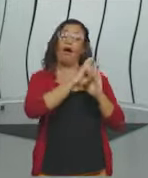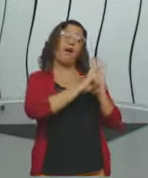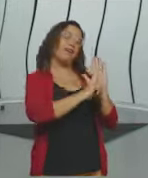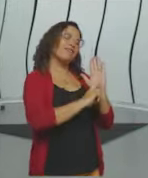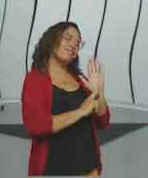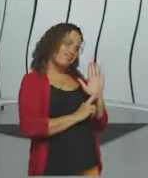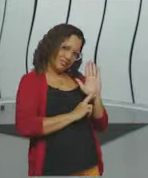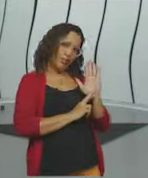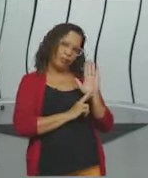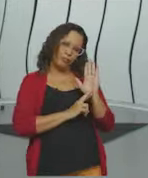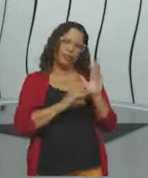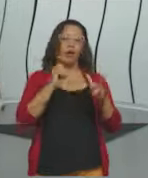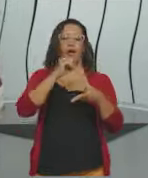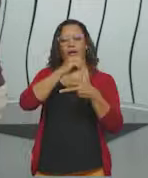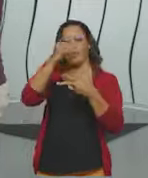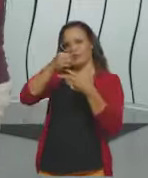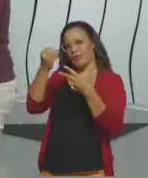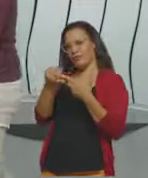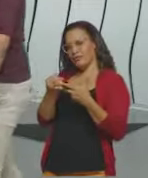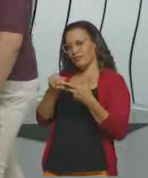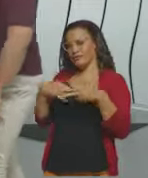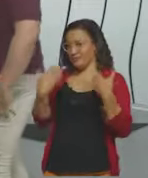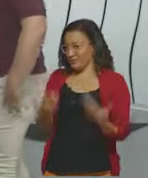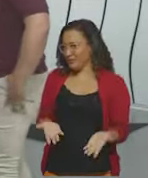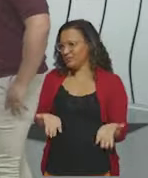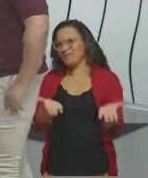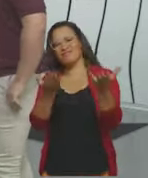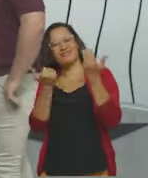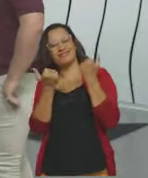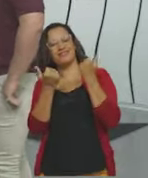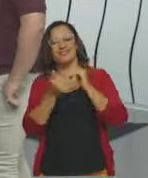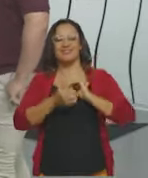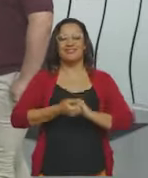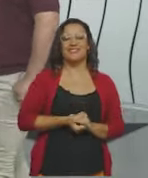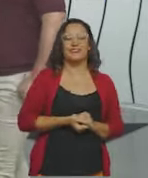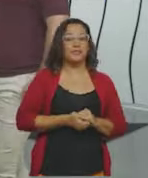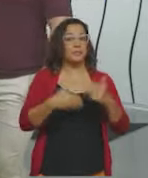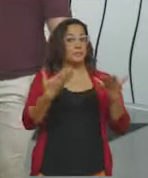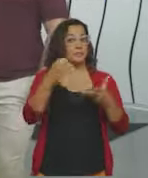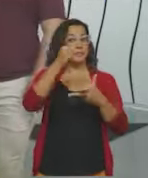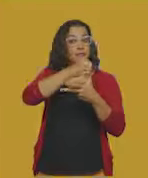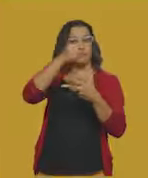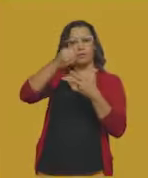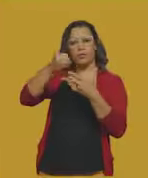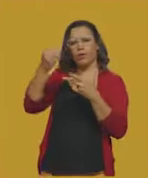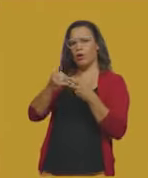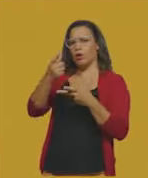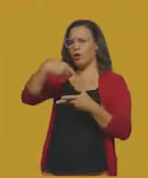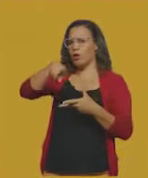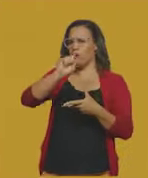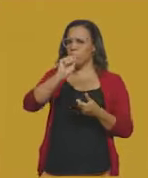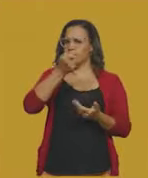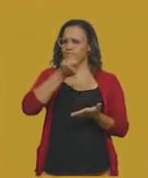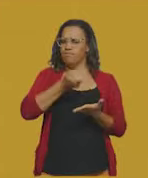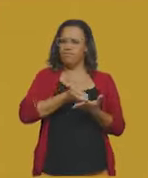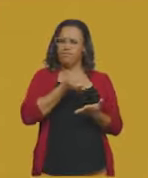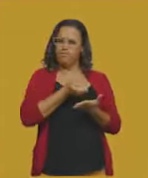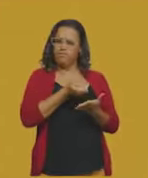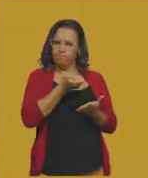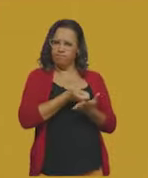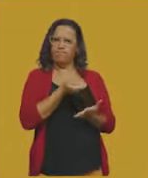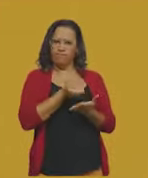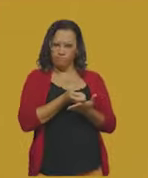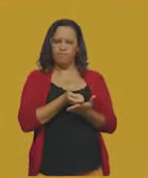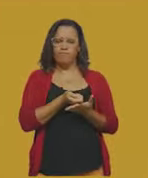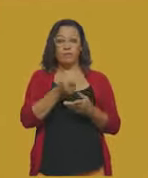redação do Enem. Bom, vamos lá então. O Enem exige que os candidatos